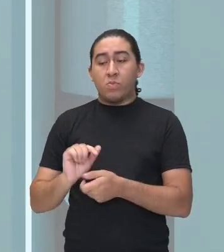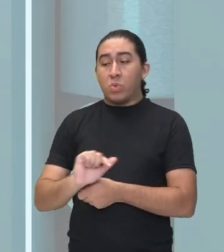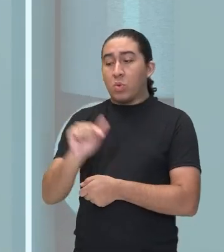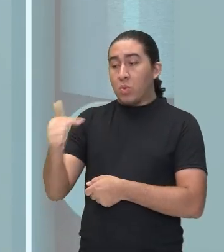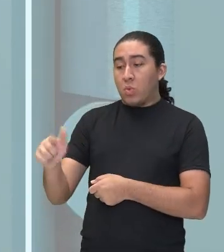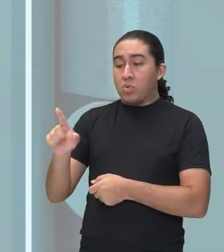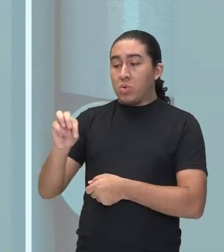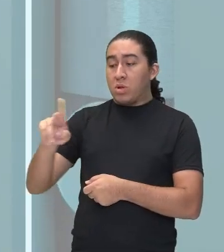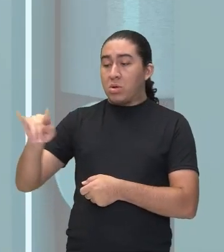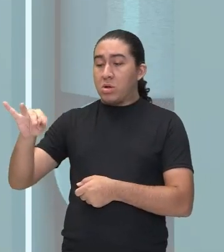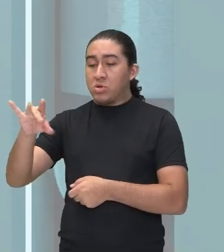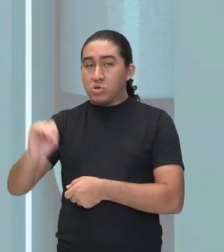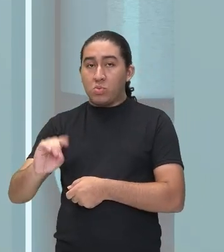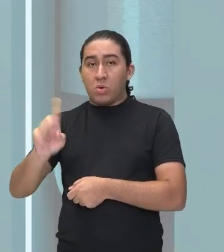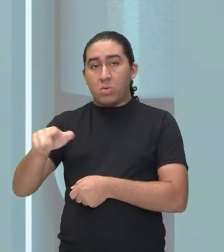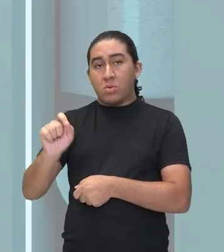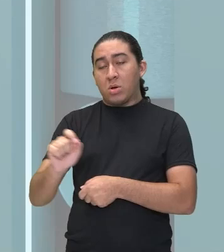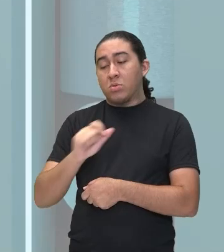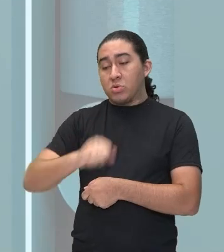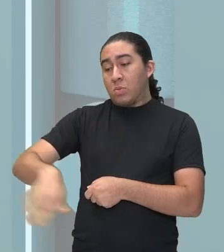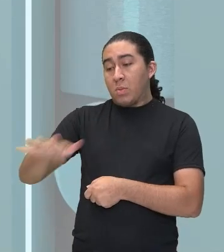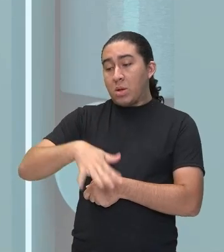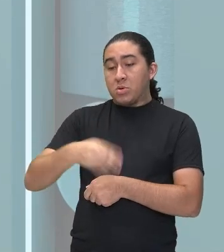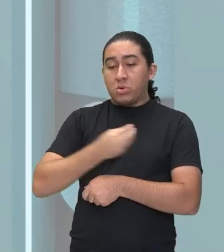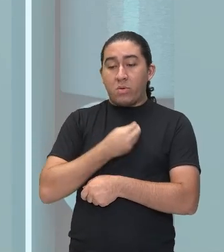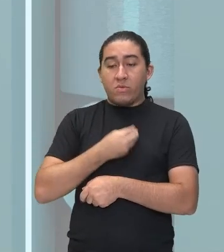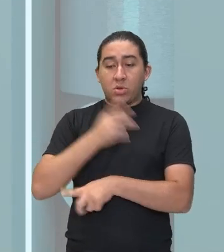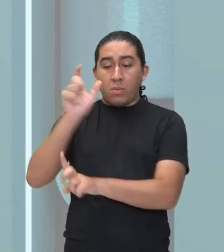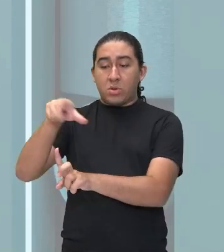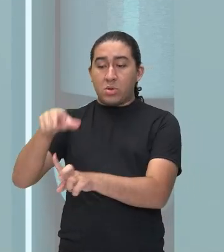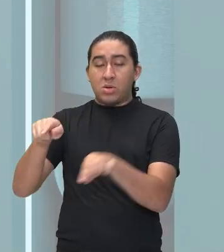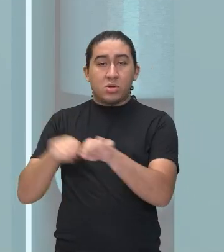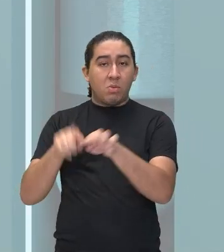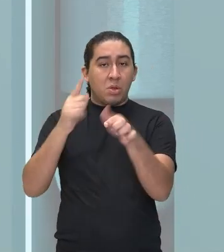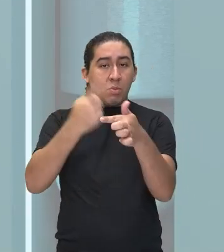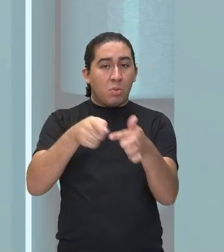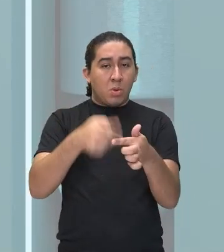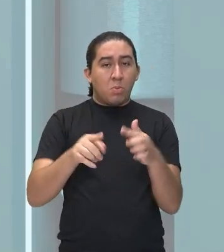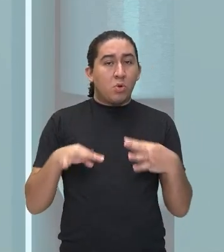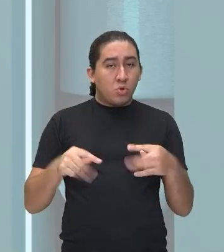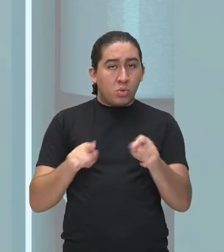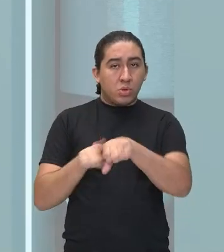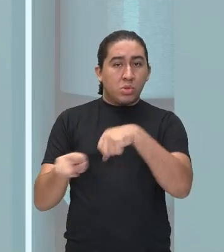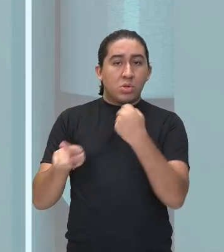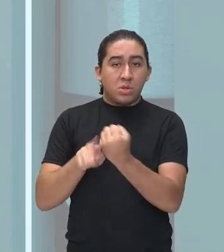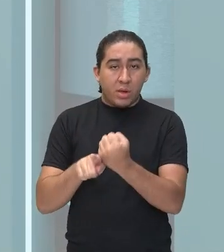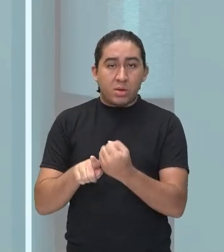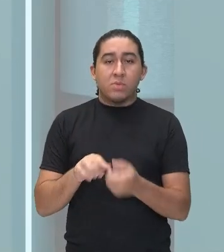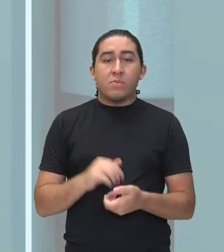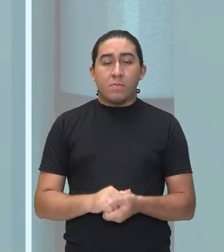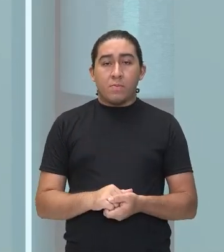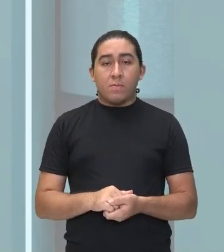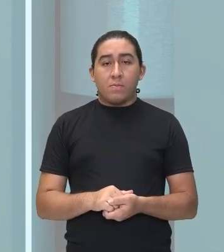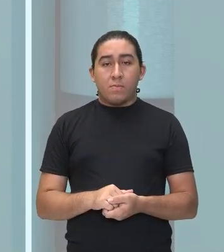o naturalismo, o meio em que ele vive, com todas as mazelas de uma sociedade,